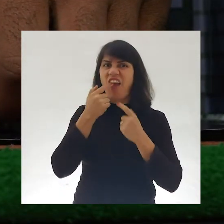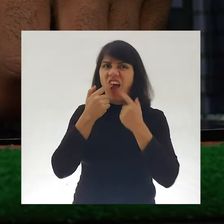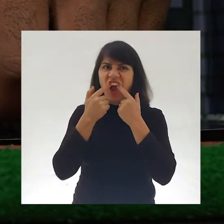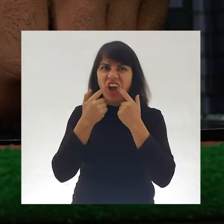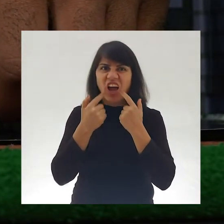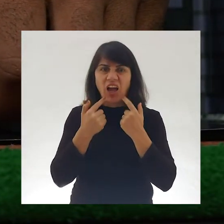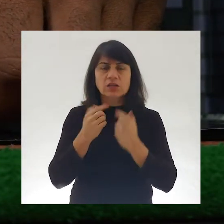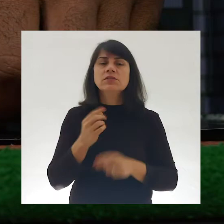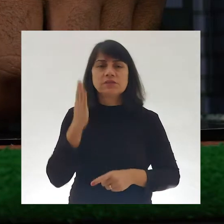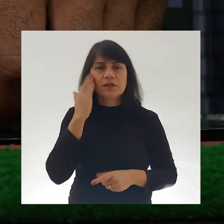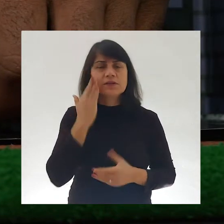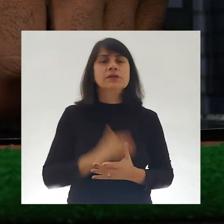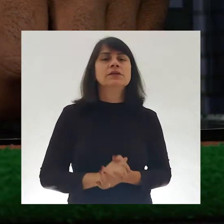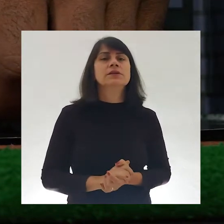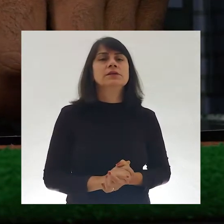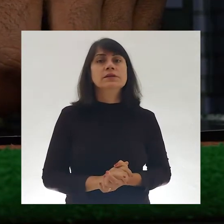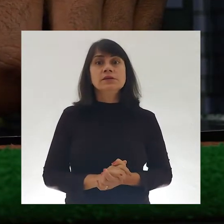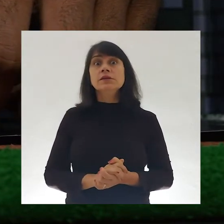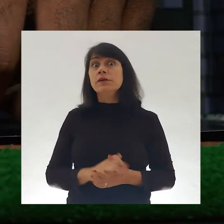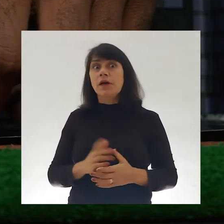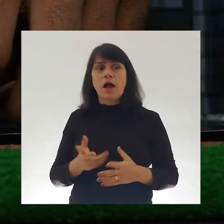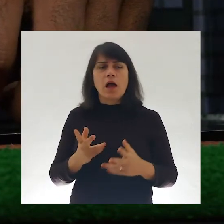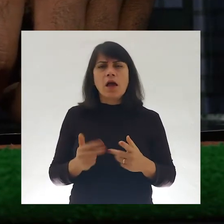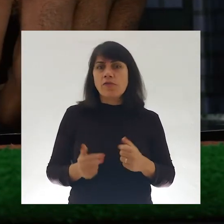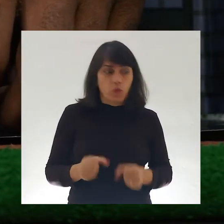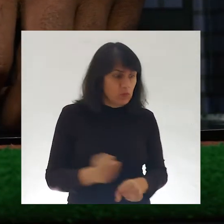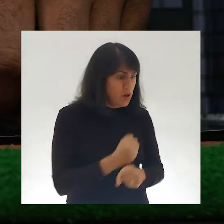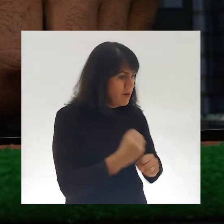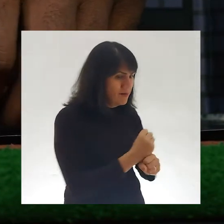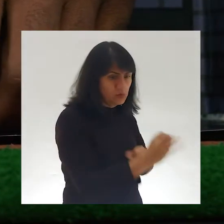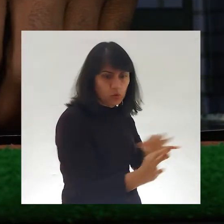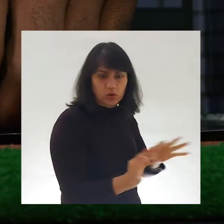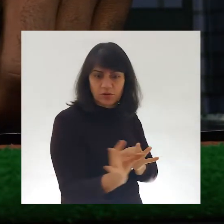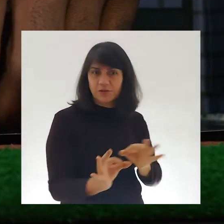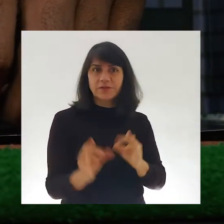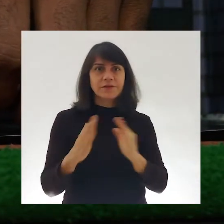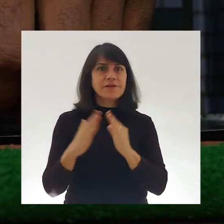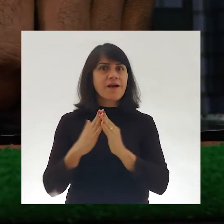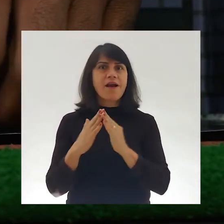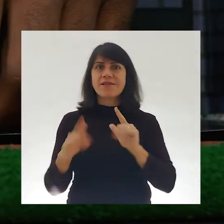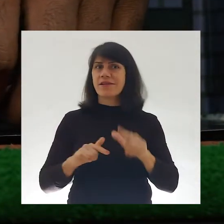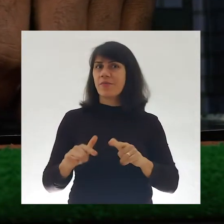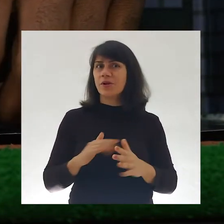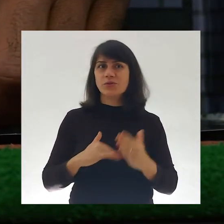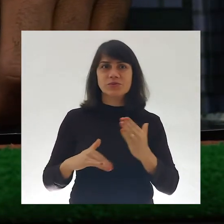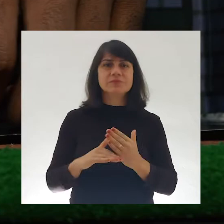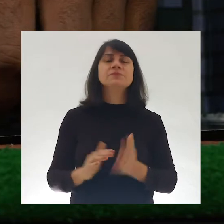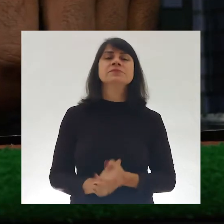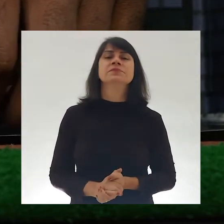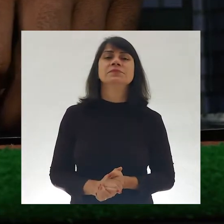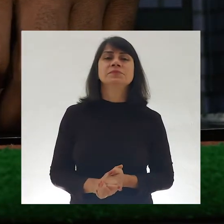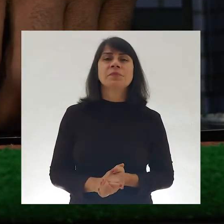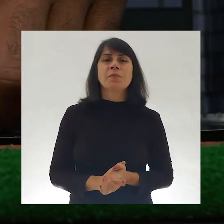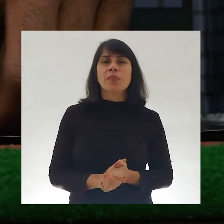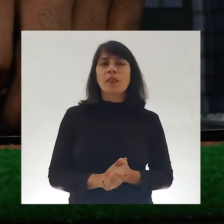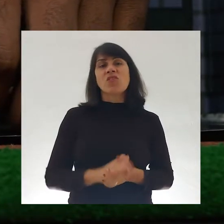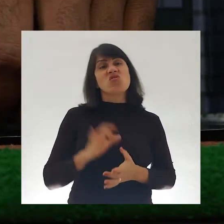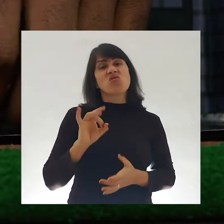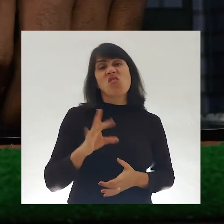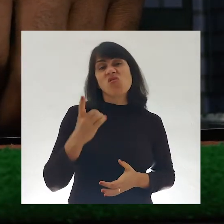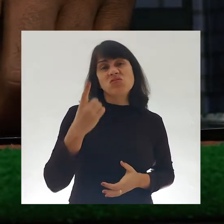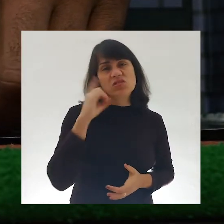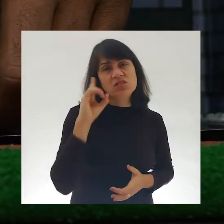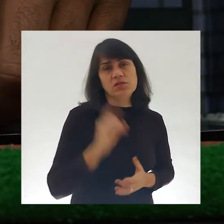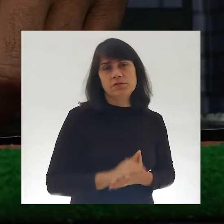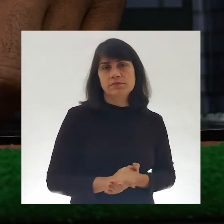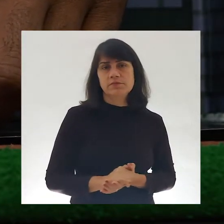grandes dentes, e logo foi se engajando a fazer todo o trabalho. Porém, esse ânimo todo durou apenas